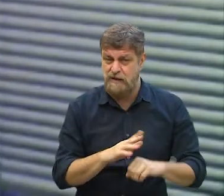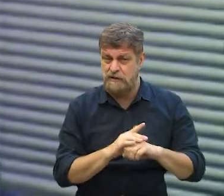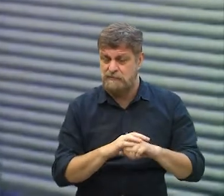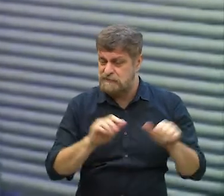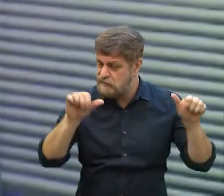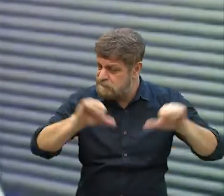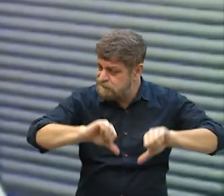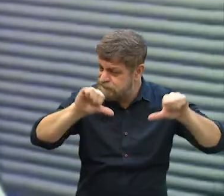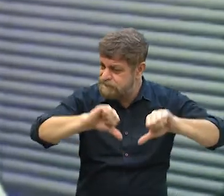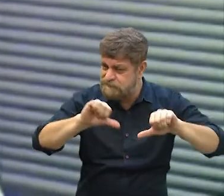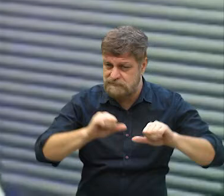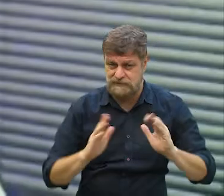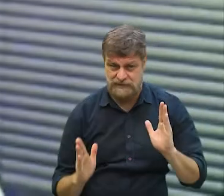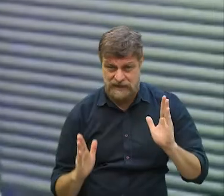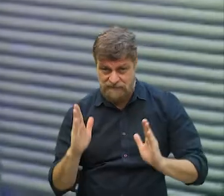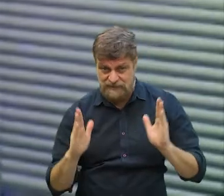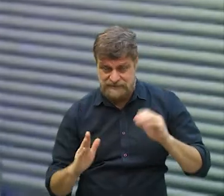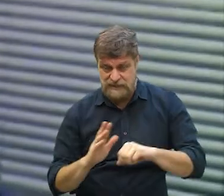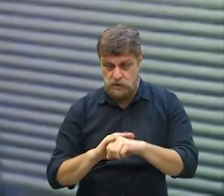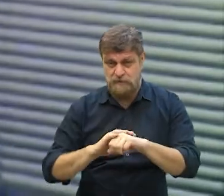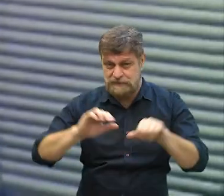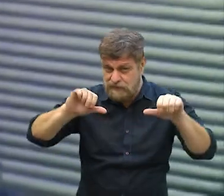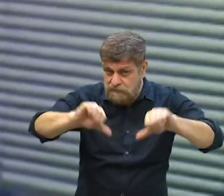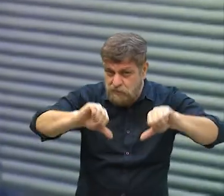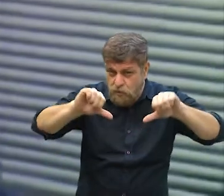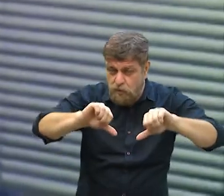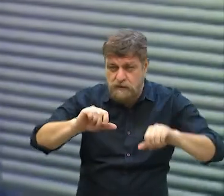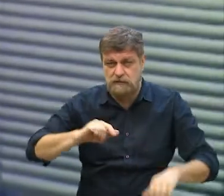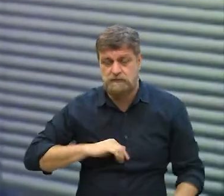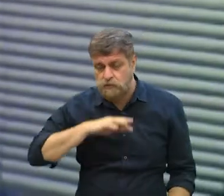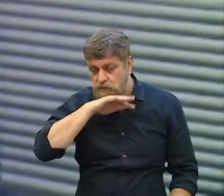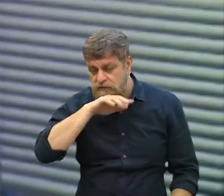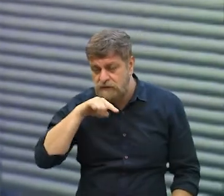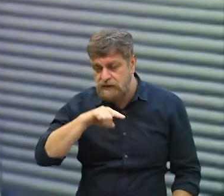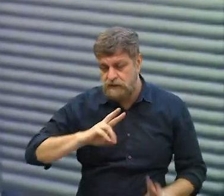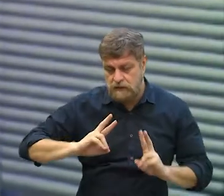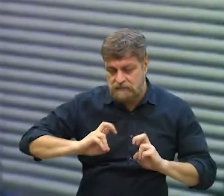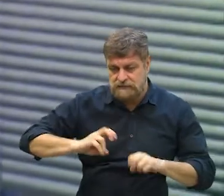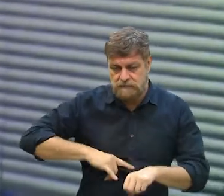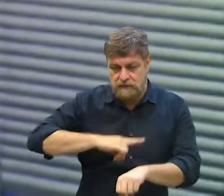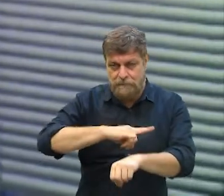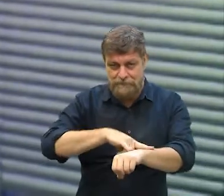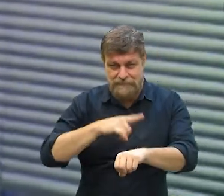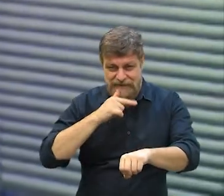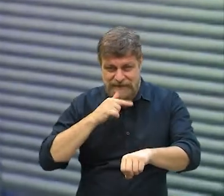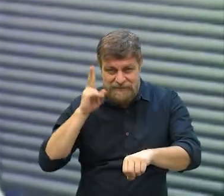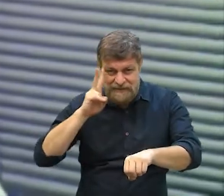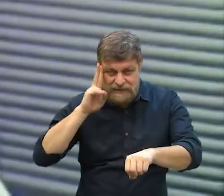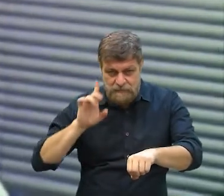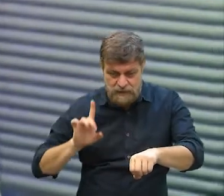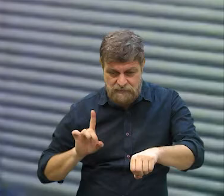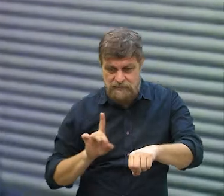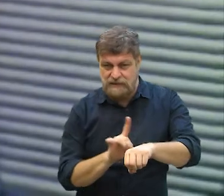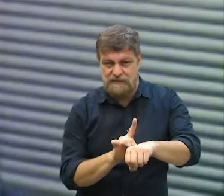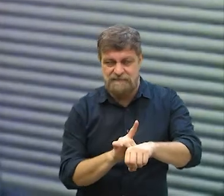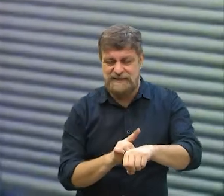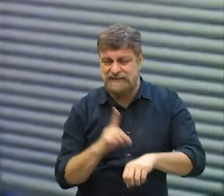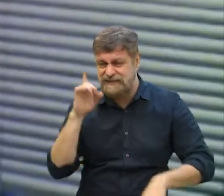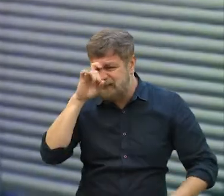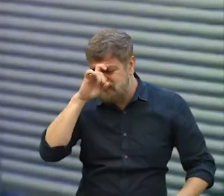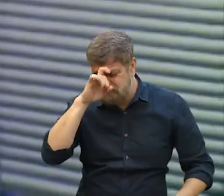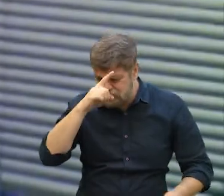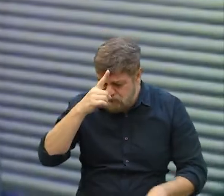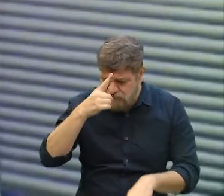doença avançada. Nessa fase de doença avançada, ele pode ter os sintomas urinários semelhantes àqueles da